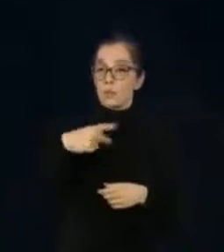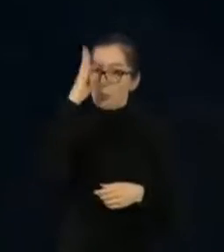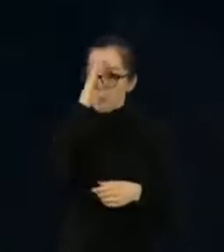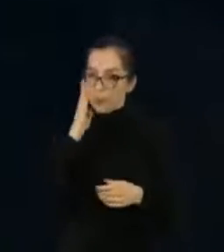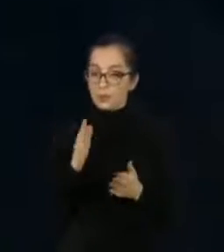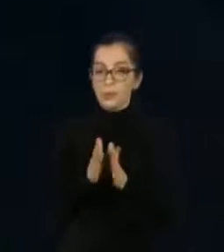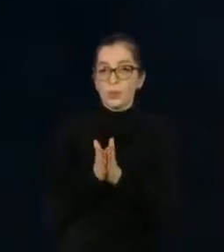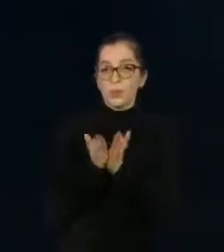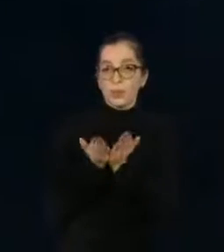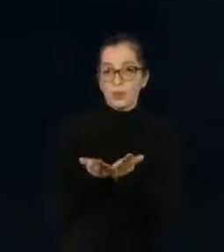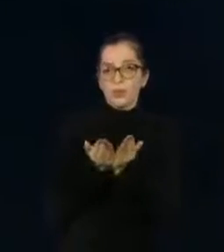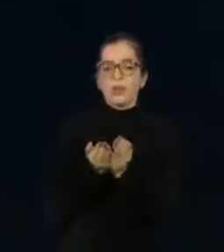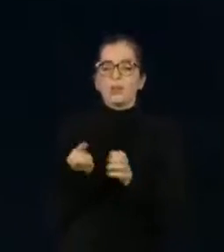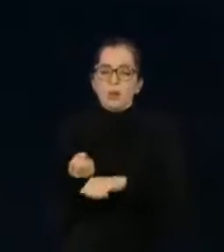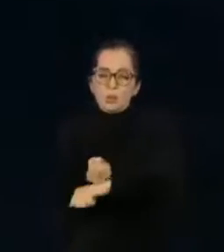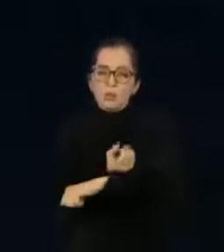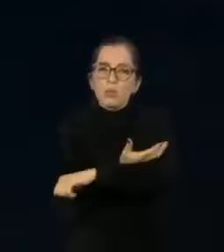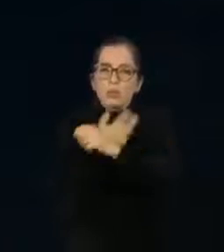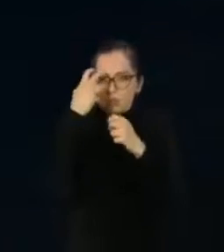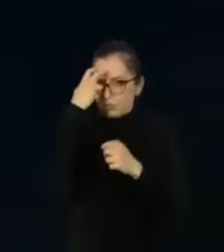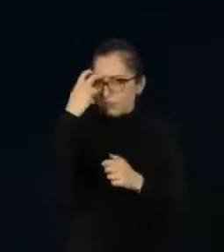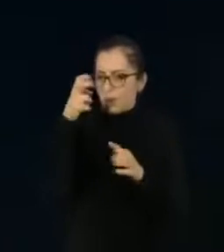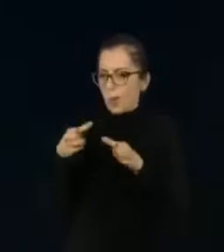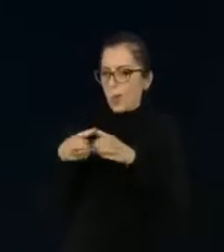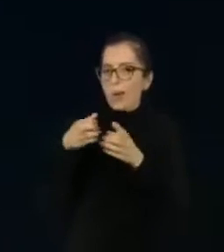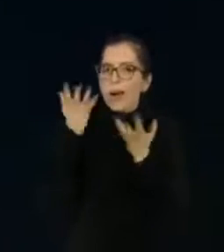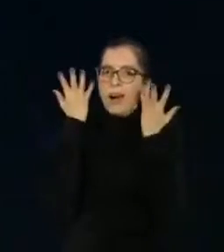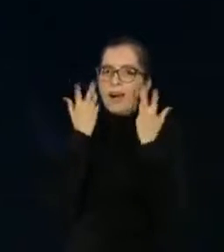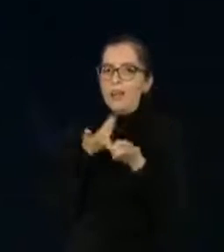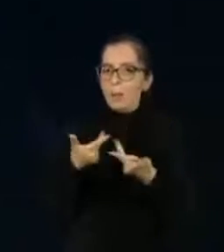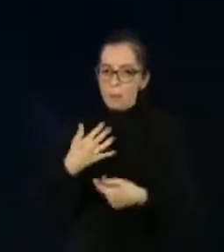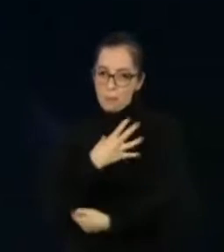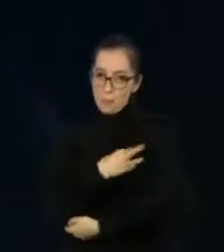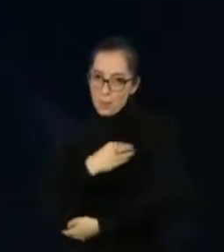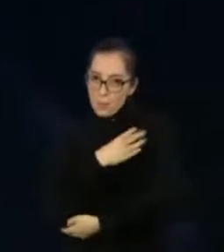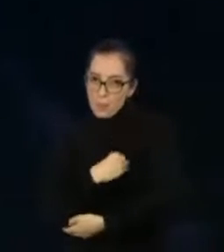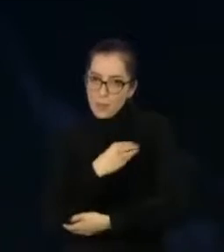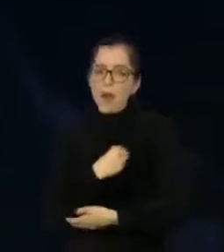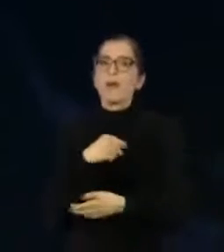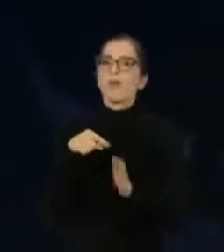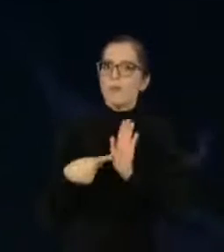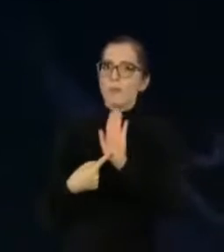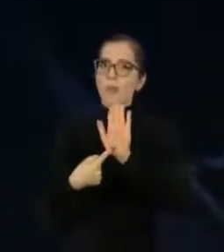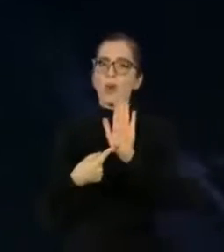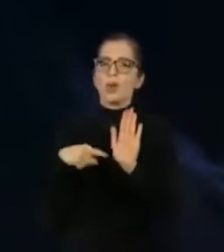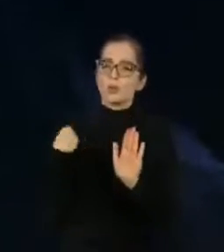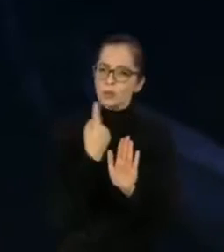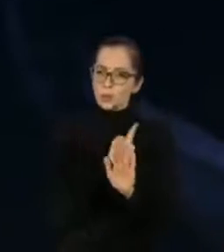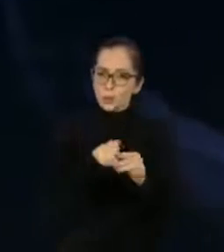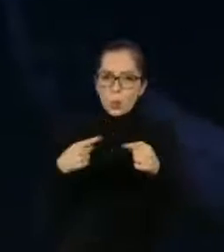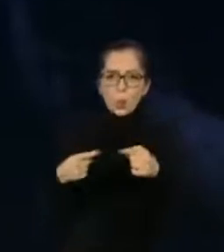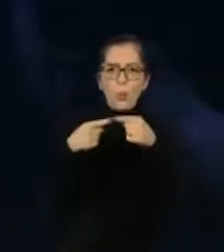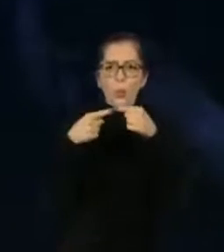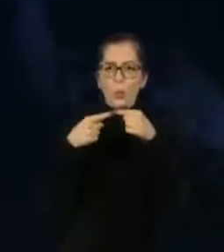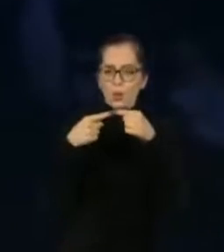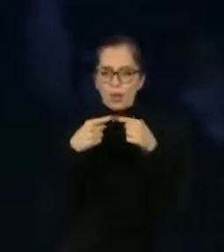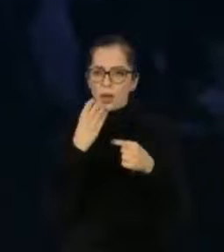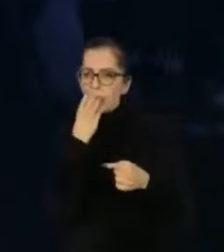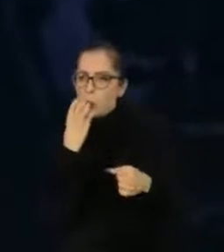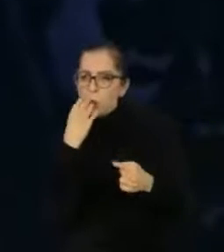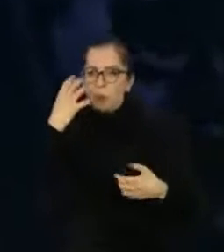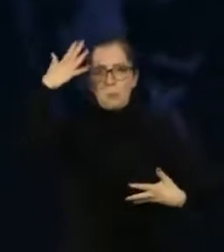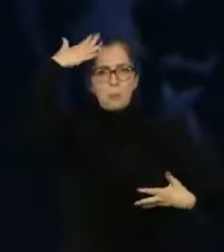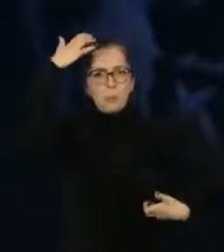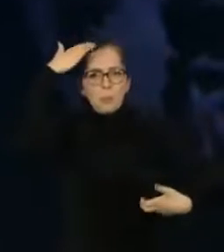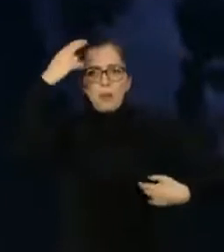a inteligência emocional dos animais. Na obra, ele mostra que nós estamos muito mais conectados a primatas, cães e elefantes